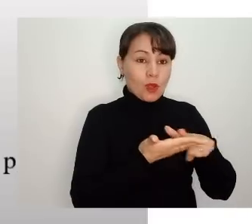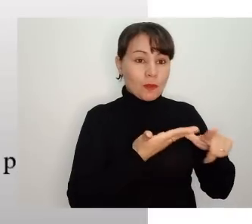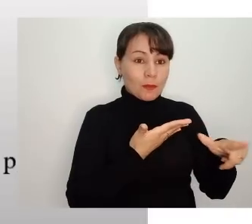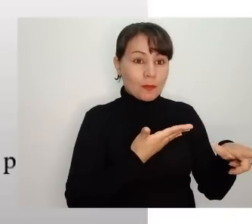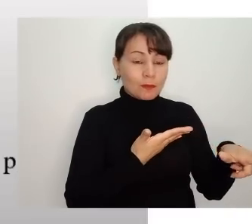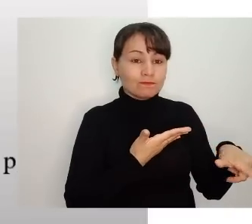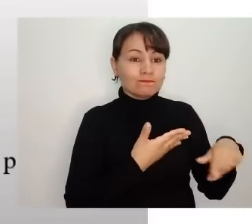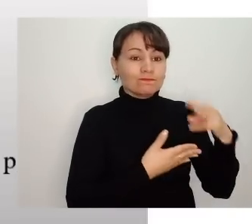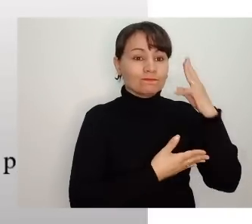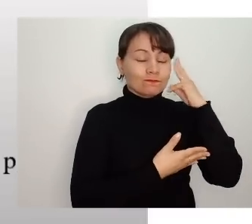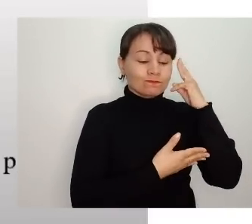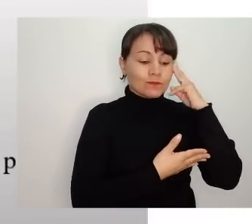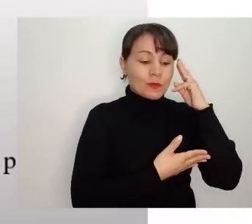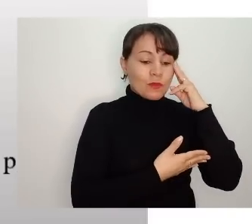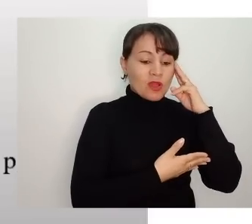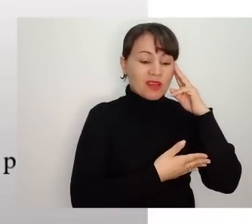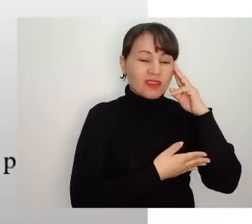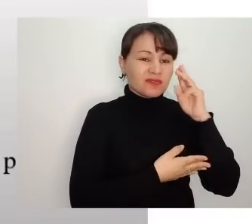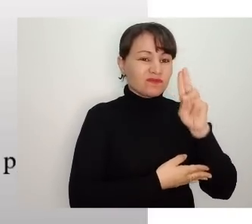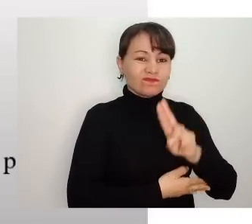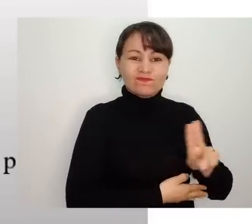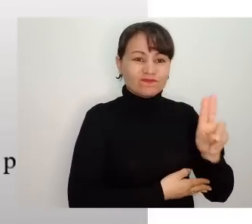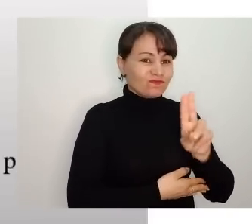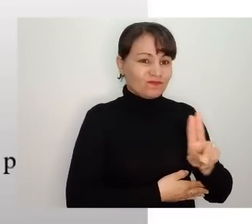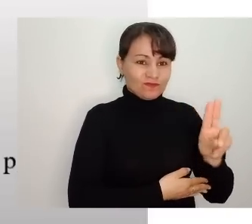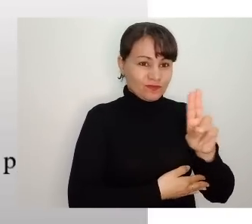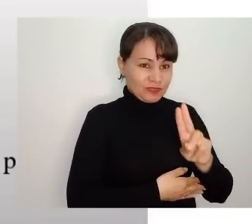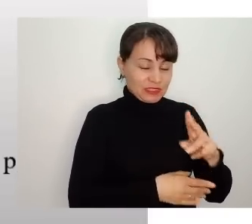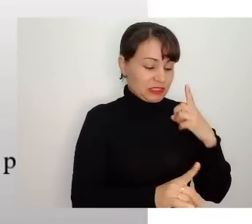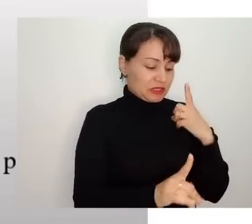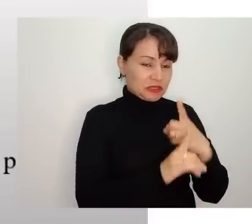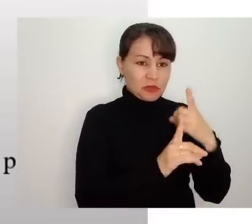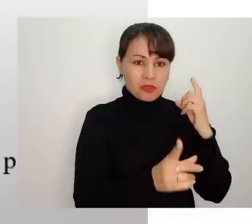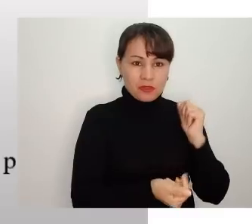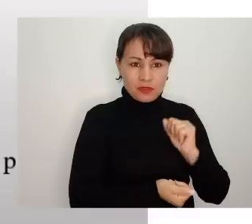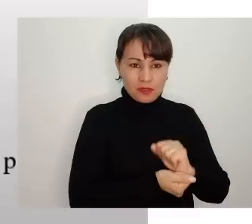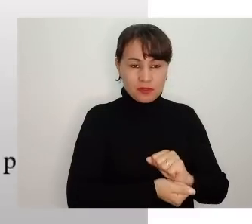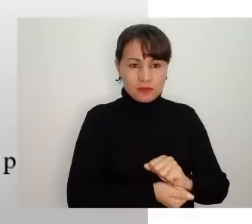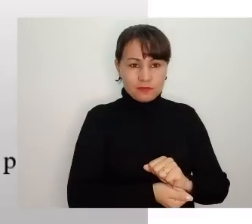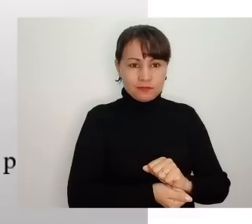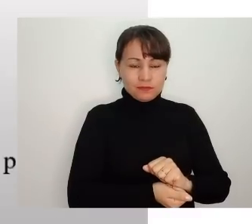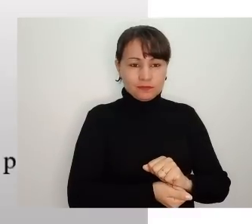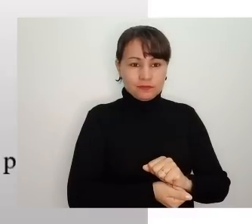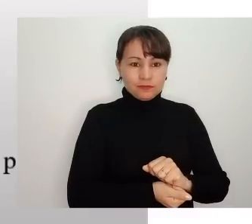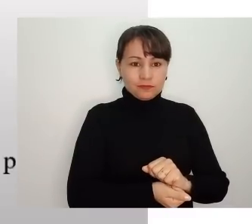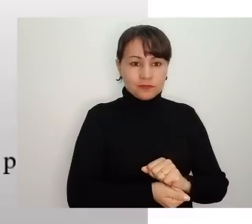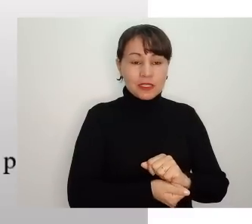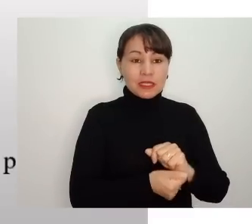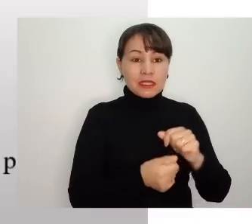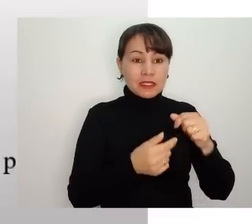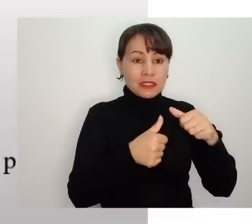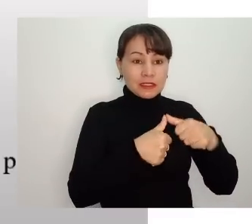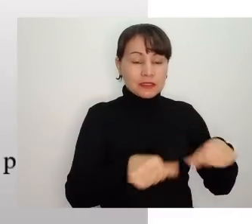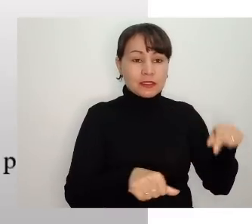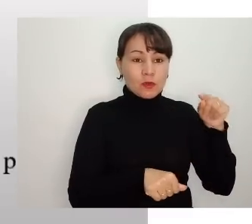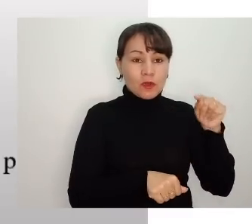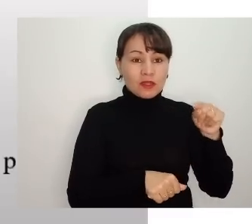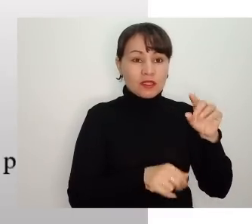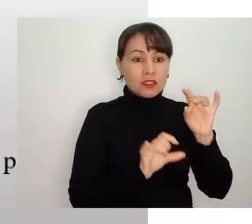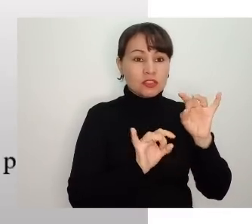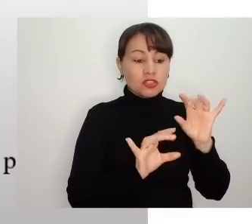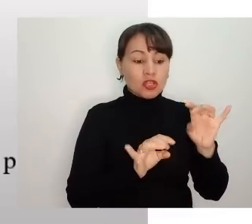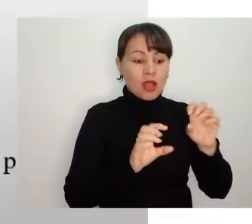a limpeza de memórias que não são mais usadas, que não são mais evocadas, que estão